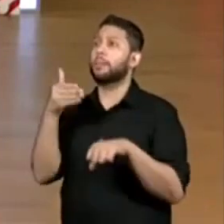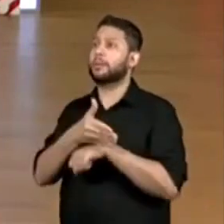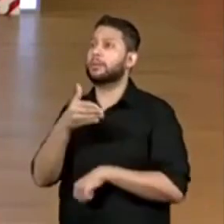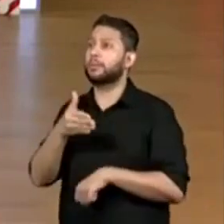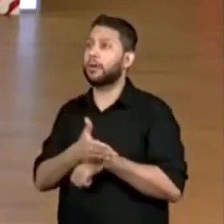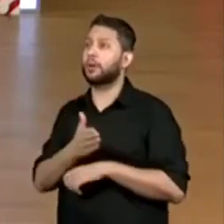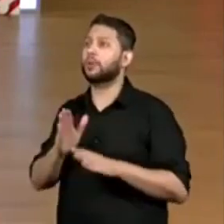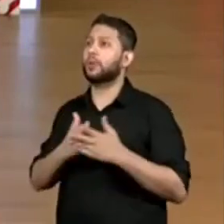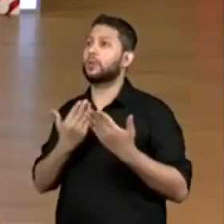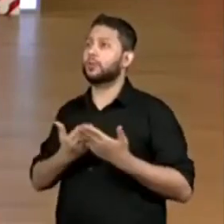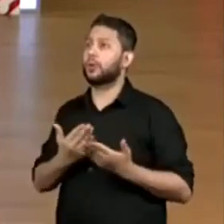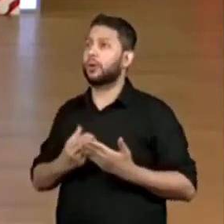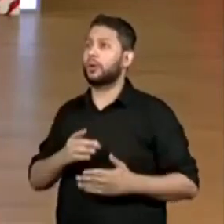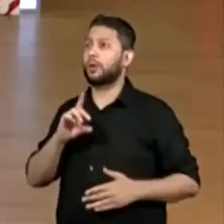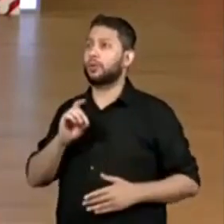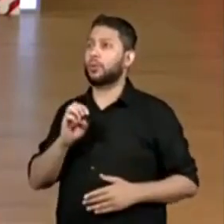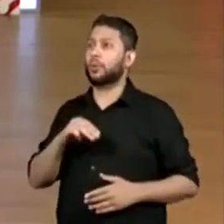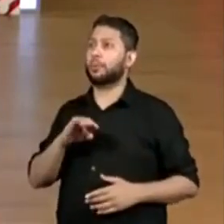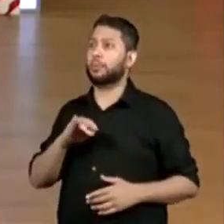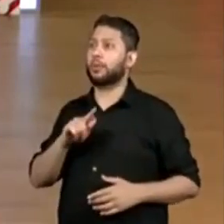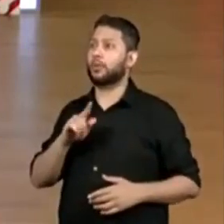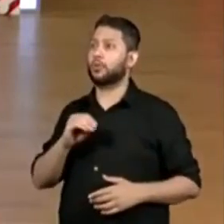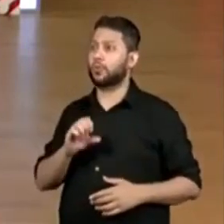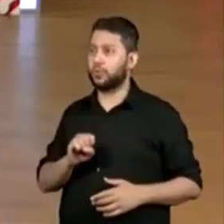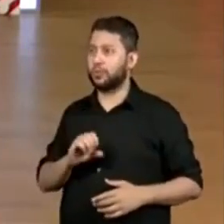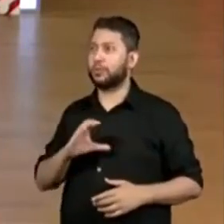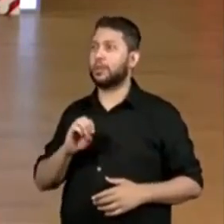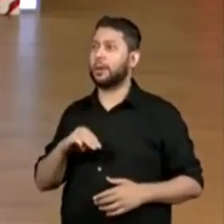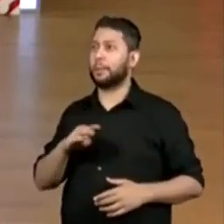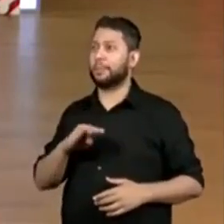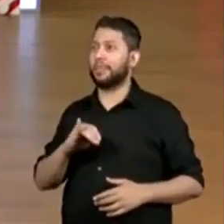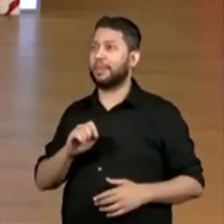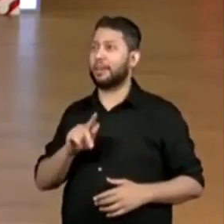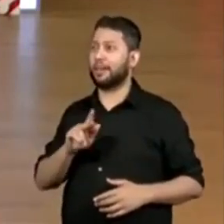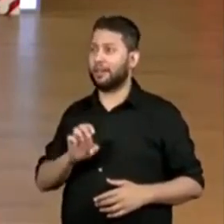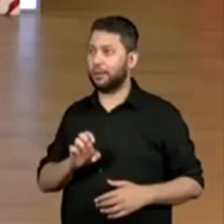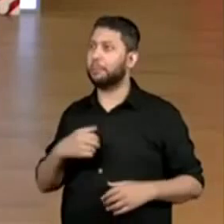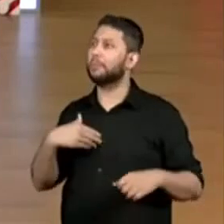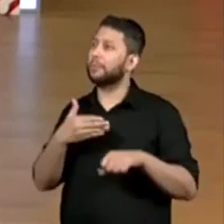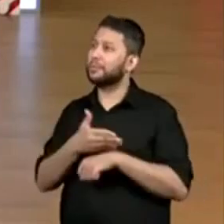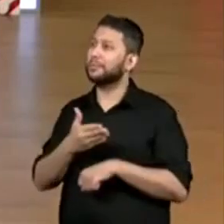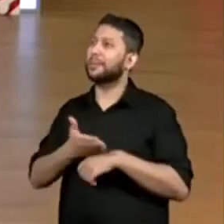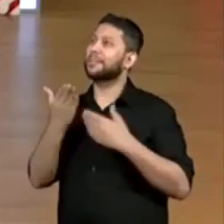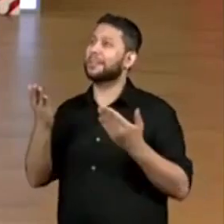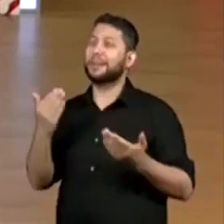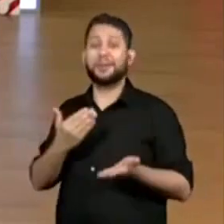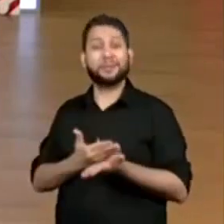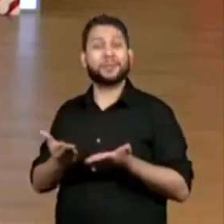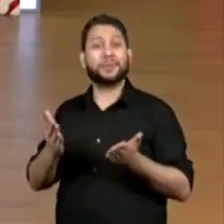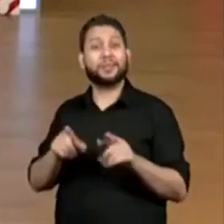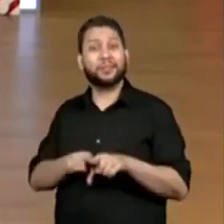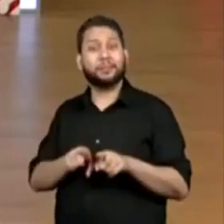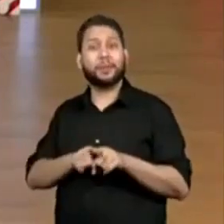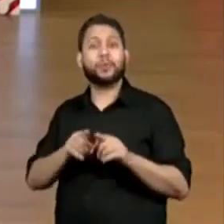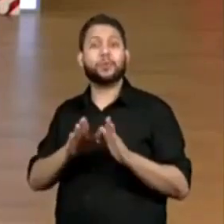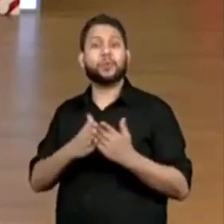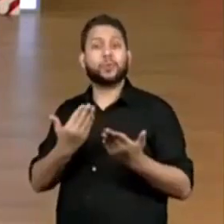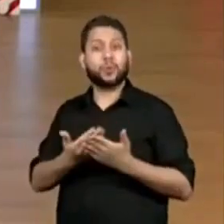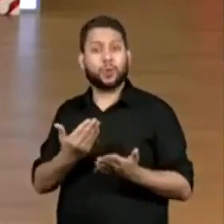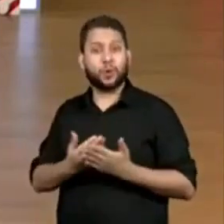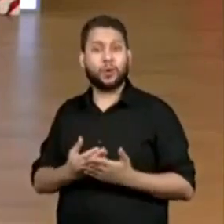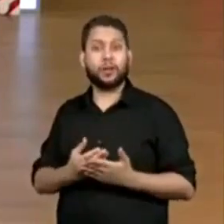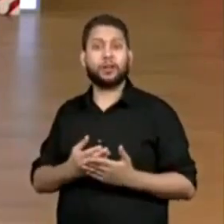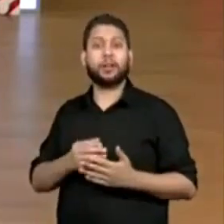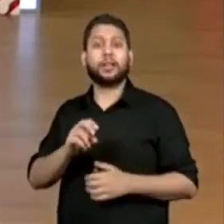Escola Domingos cambiaghi também presente legal e a pro ela que chegou da escola André